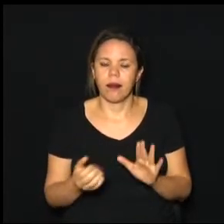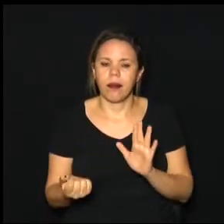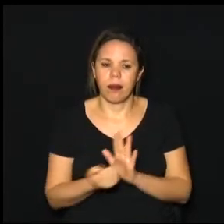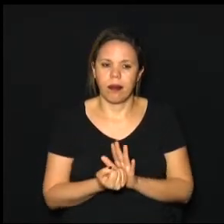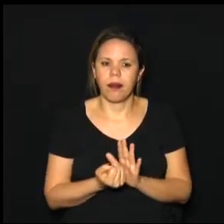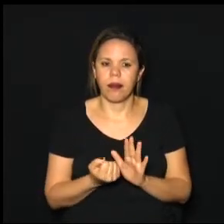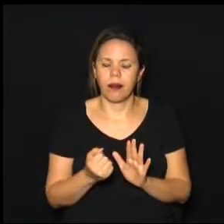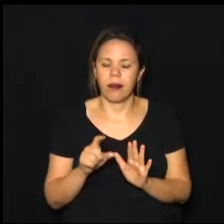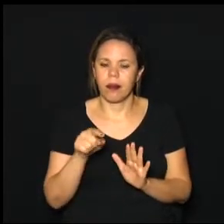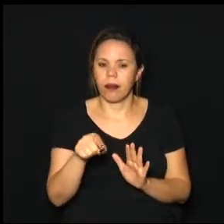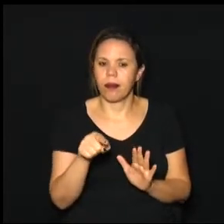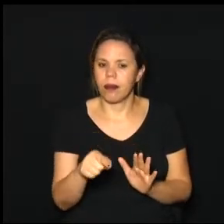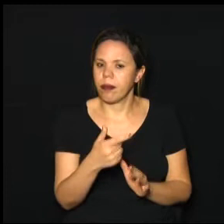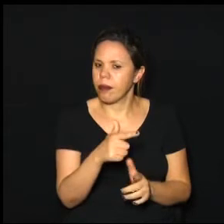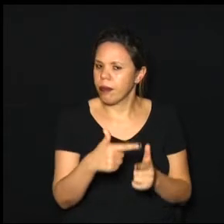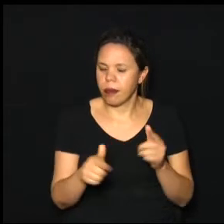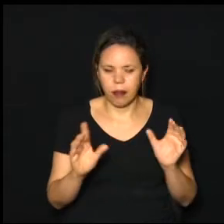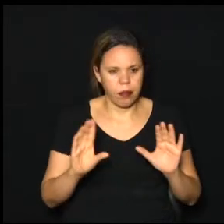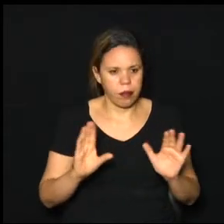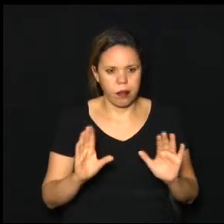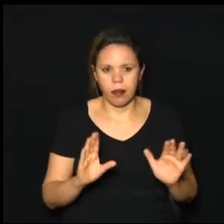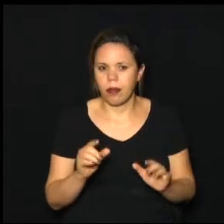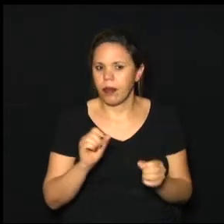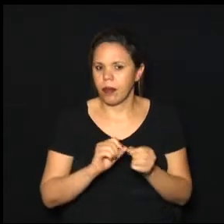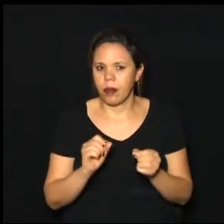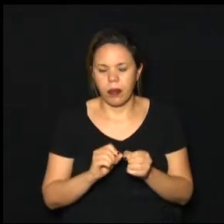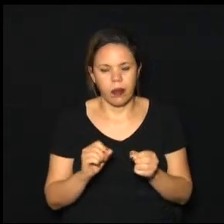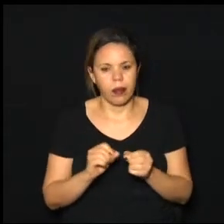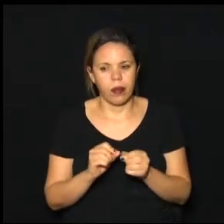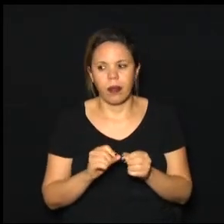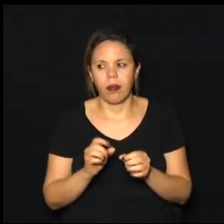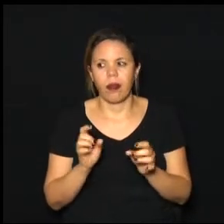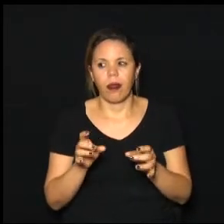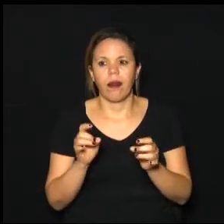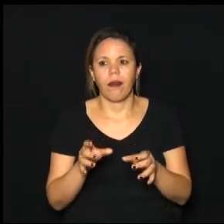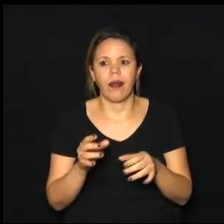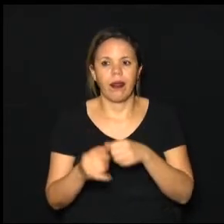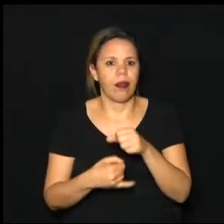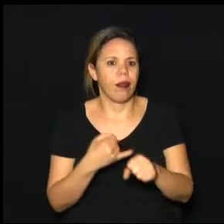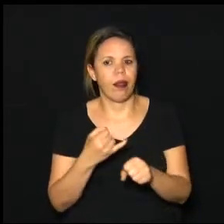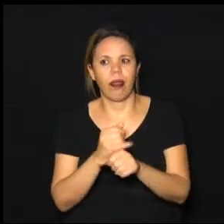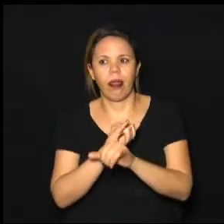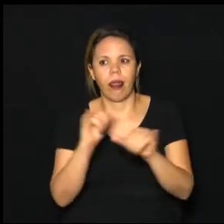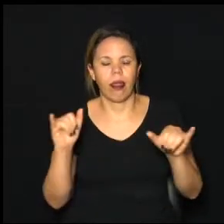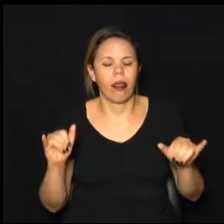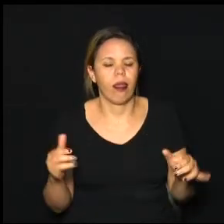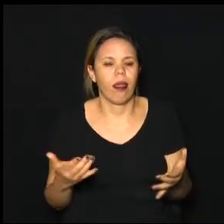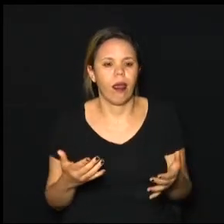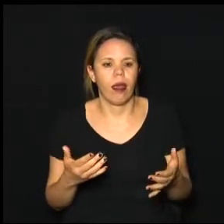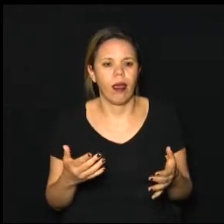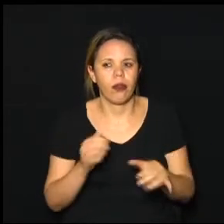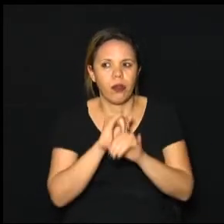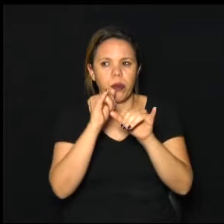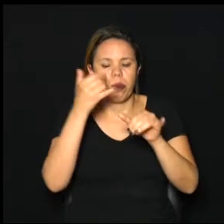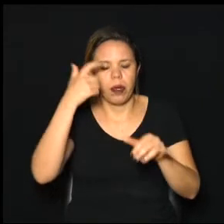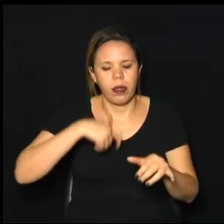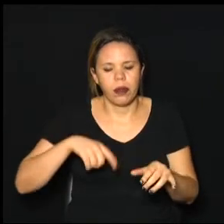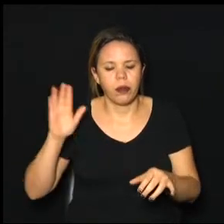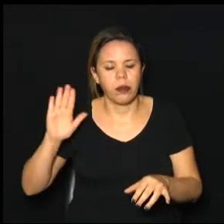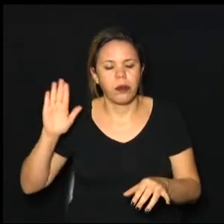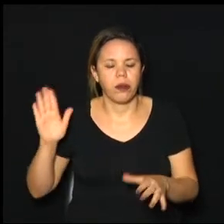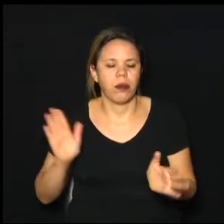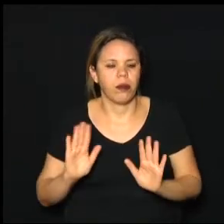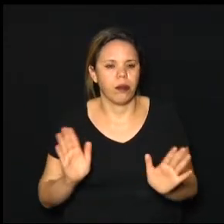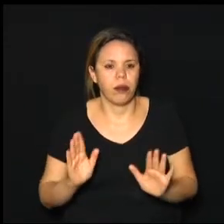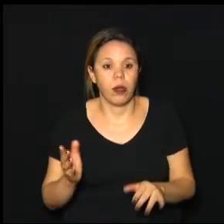registrado, para que você não tenha nenhum problema. Não vá fazer impulsionamento antes de ter isso tudo formalizado. Então, quanto antes